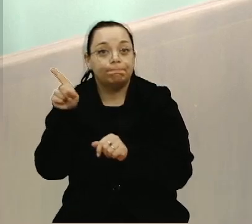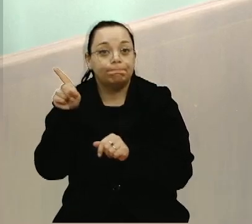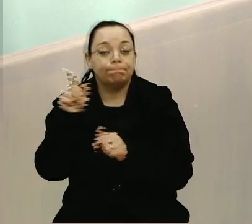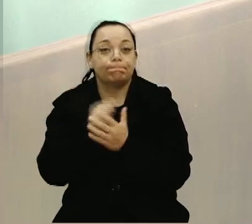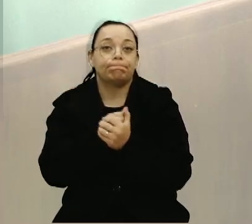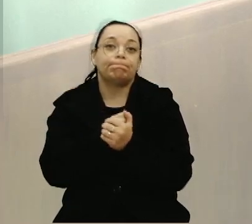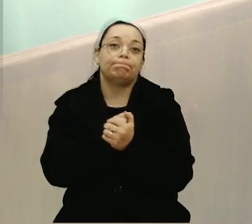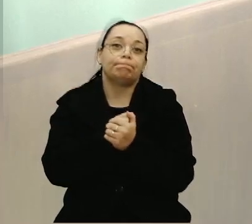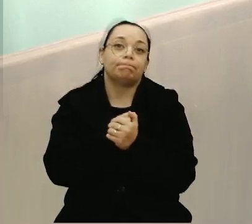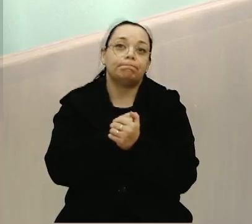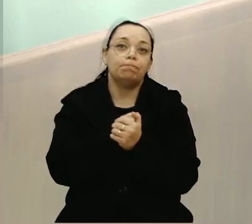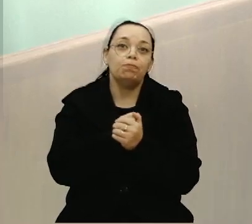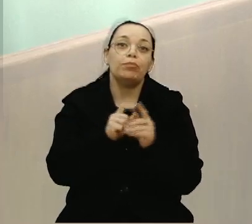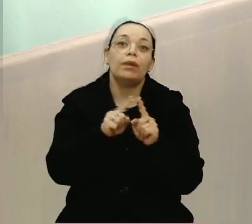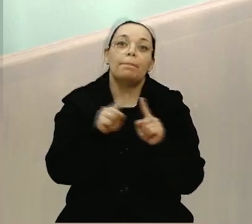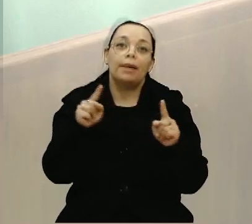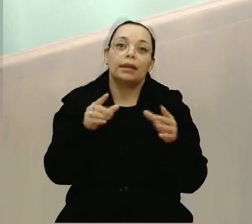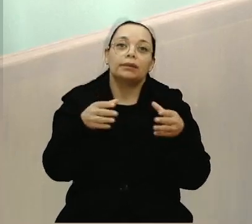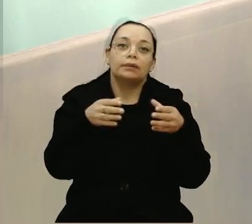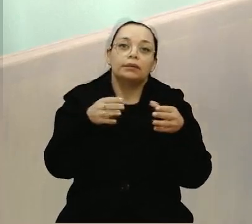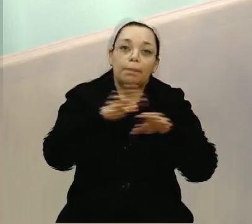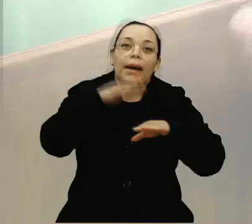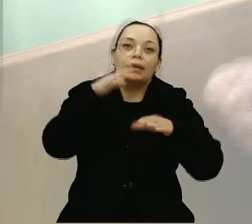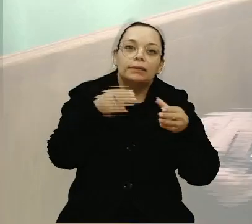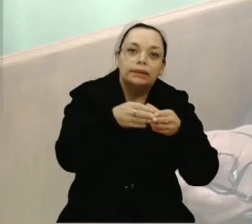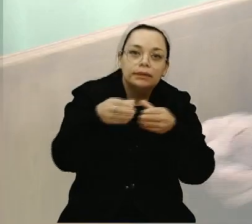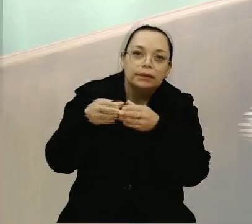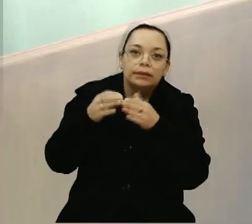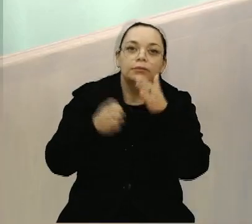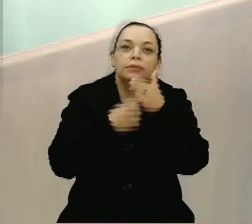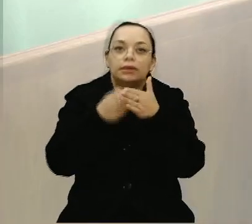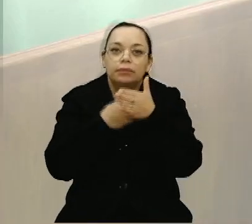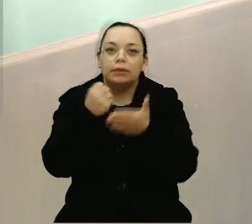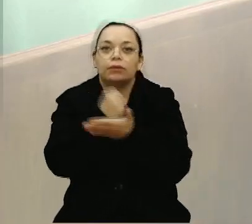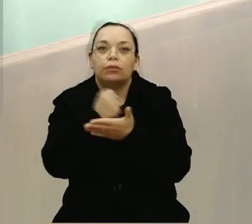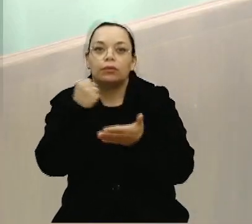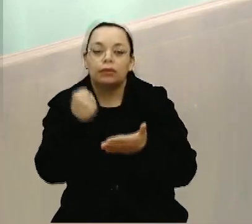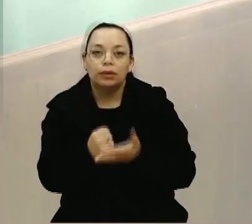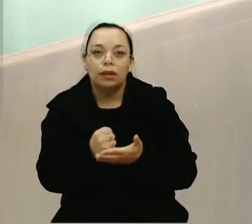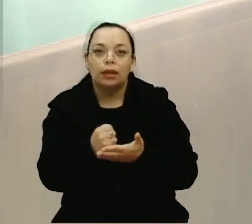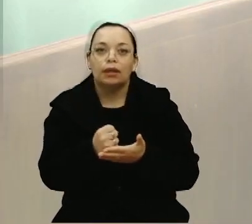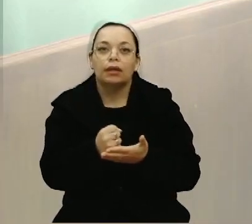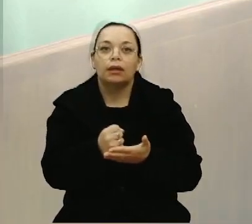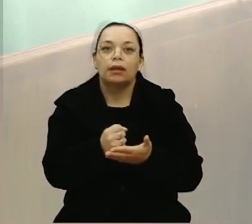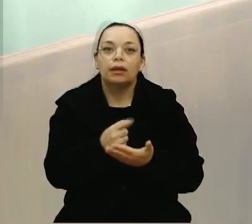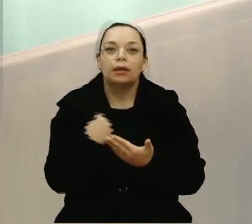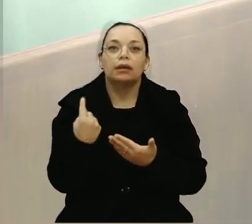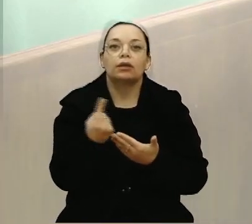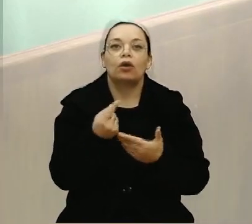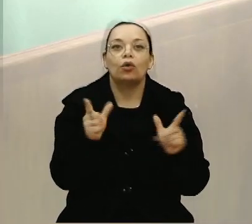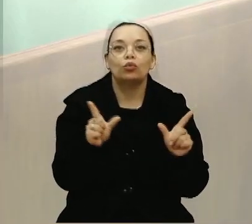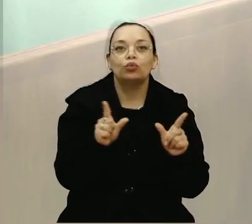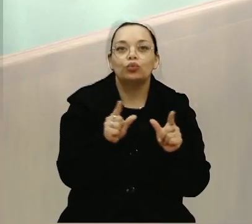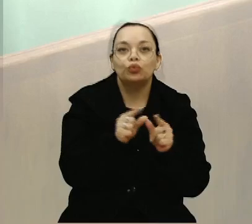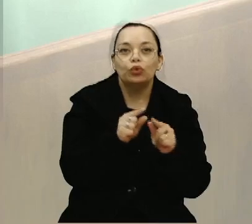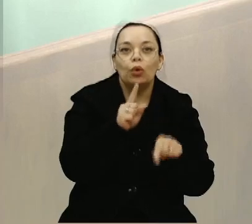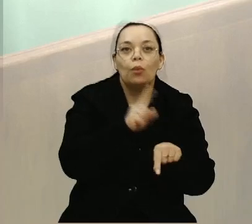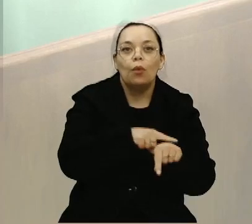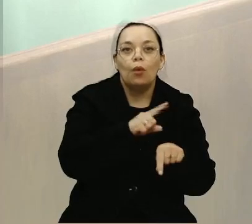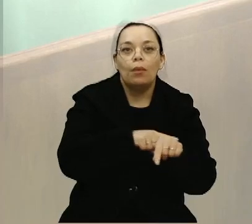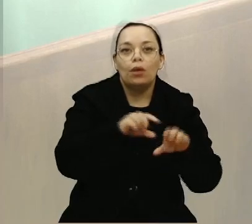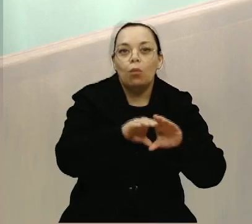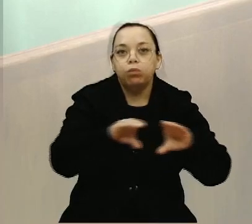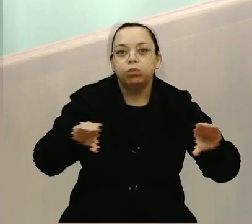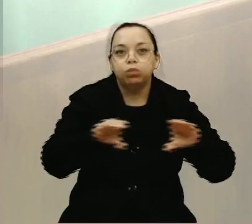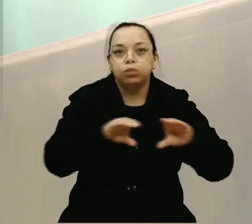iniciariam mais equipes, empresas contratadas, para nós amenizarmos a situação